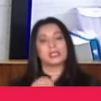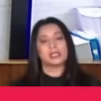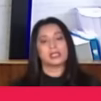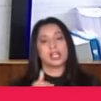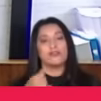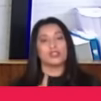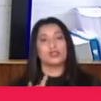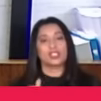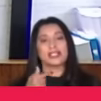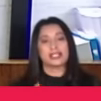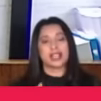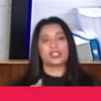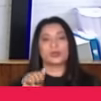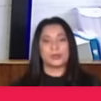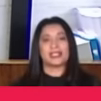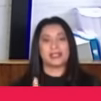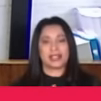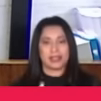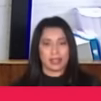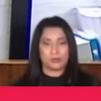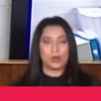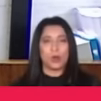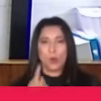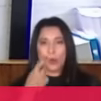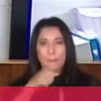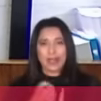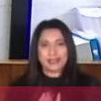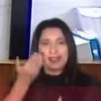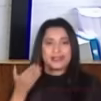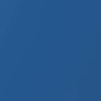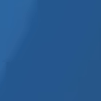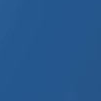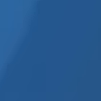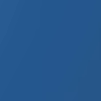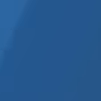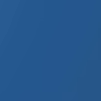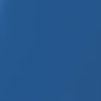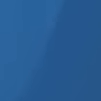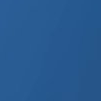7 de setembro, menos de um mês antes das eleições para deputado federal.